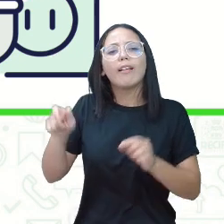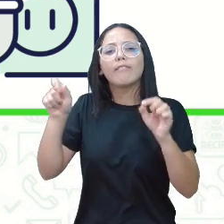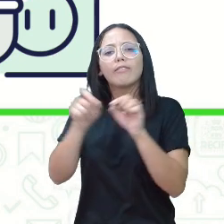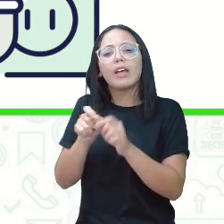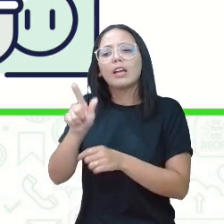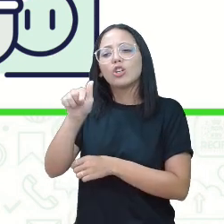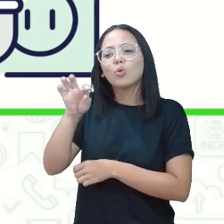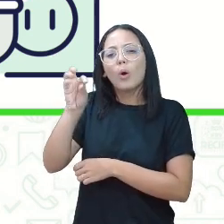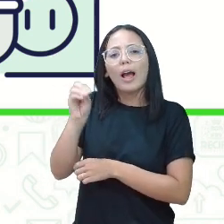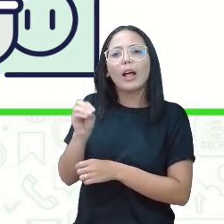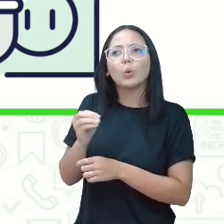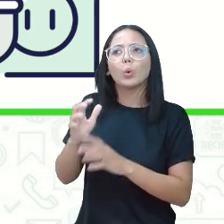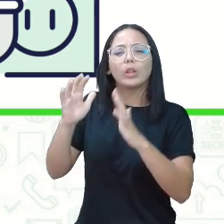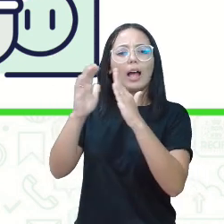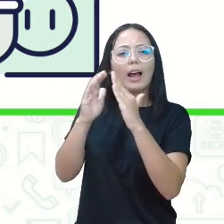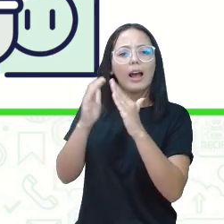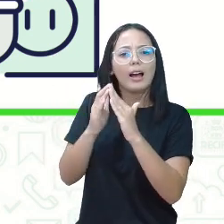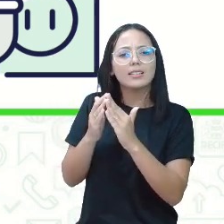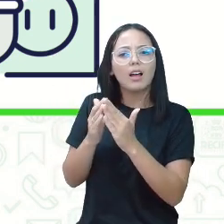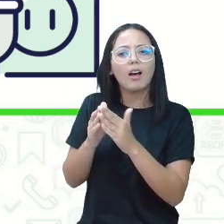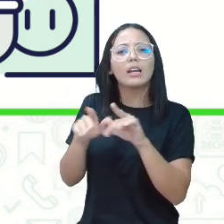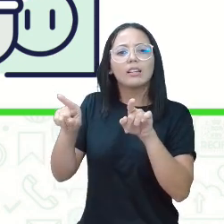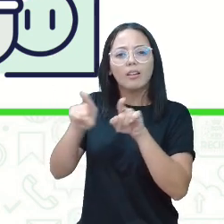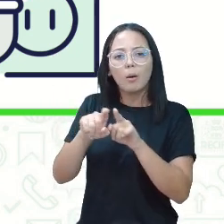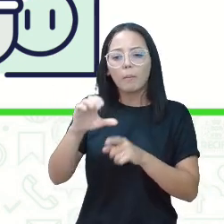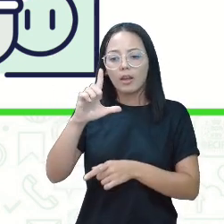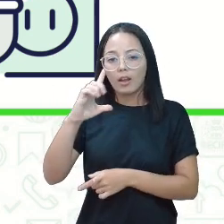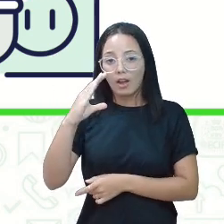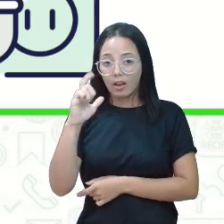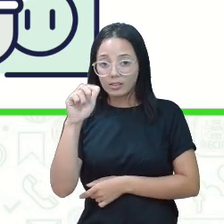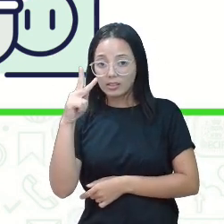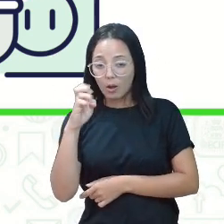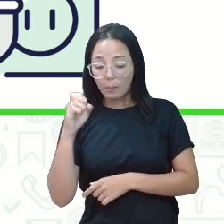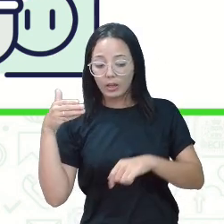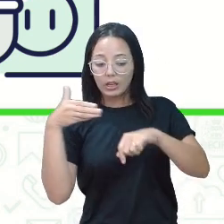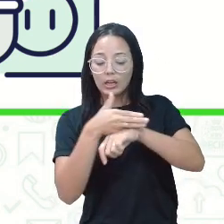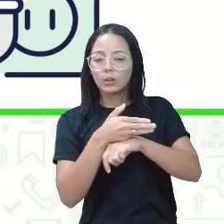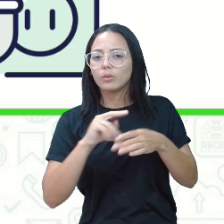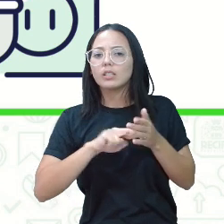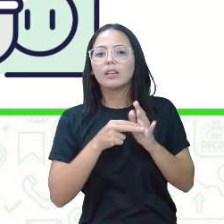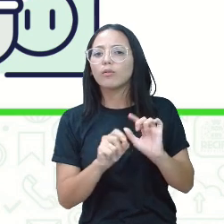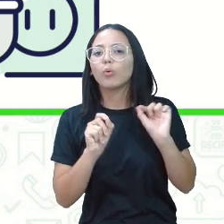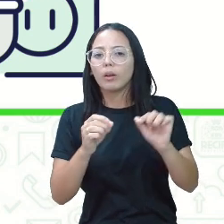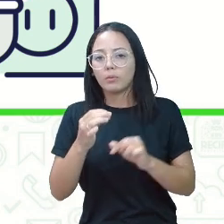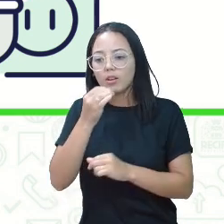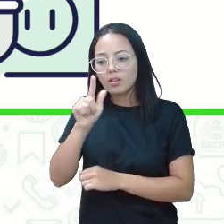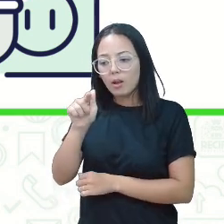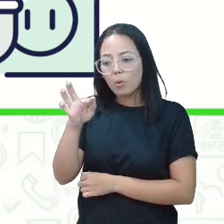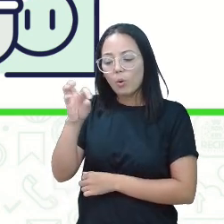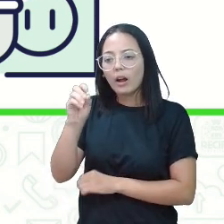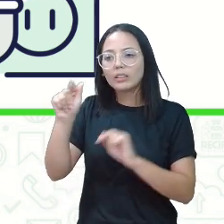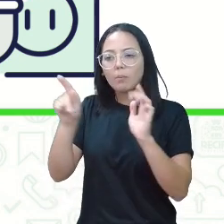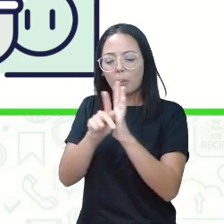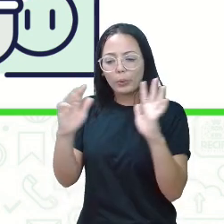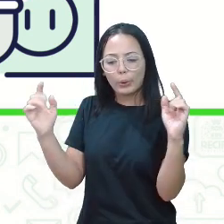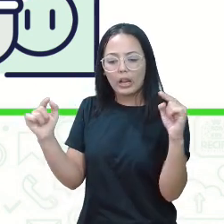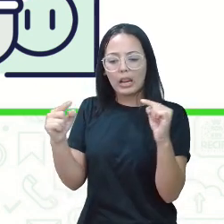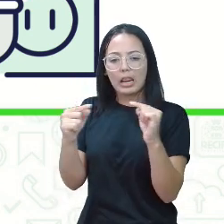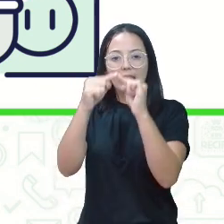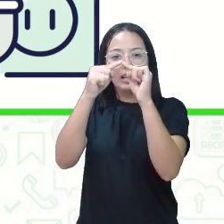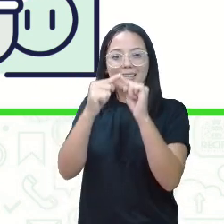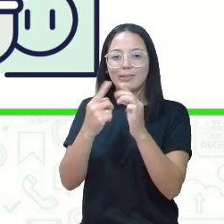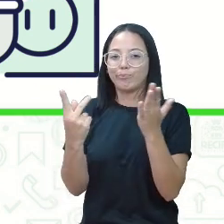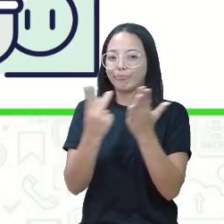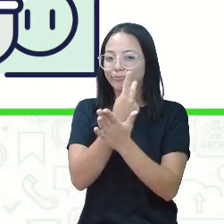gato na casa dele, né? E a Celpe está indo para lá. Então, o que é que a gente entende? Que gato é o quê? Uma ligação elétrica